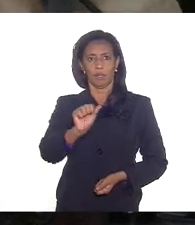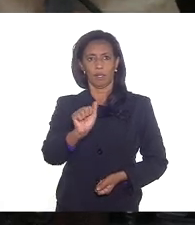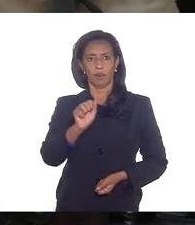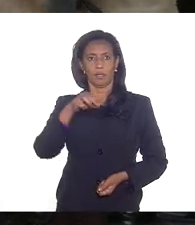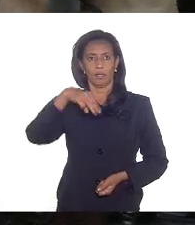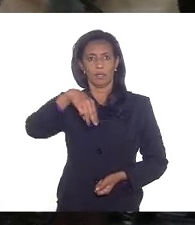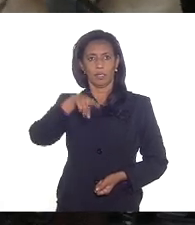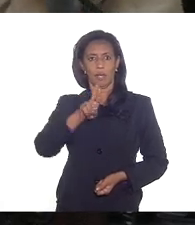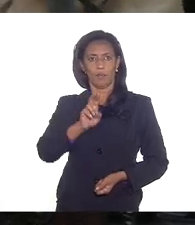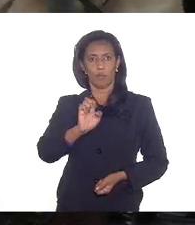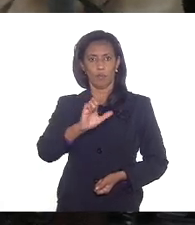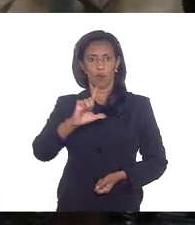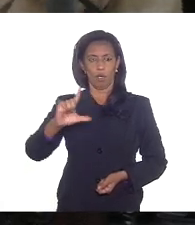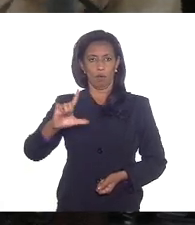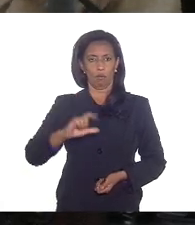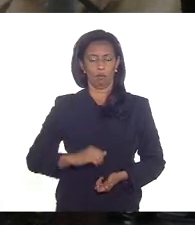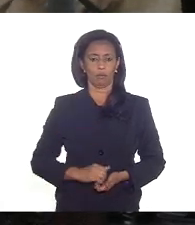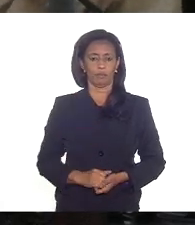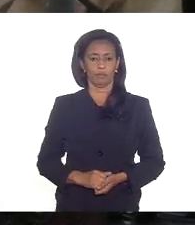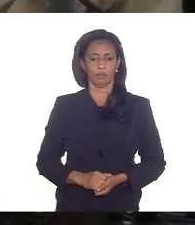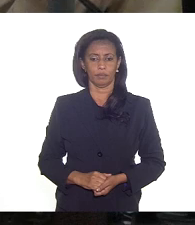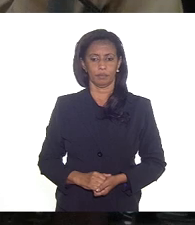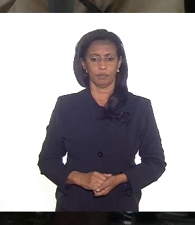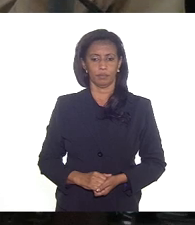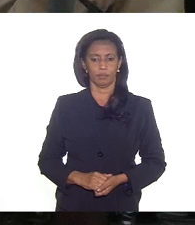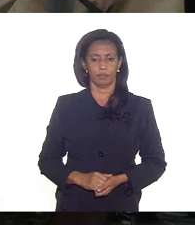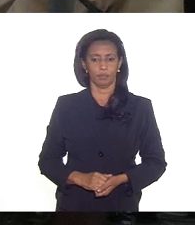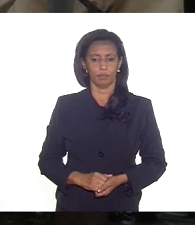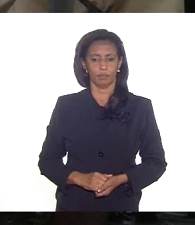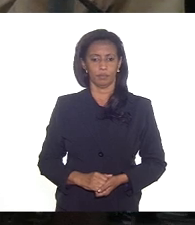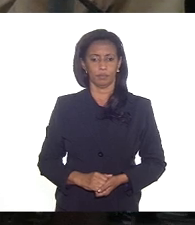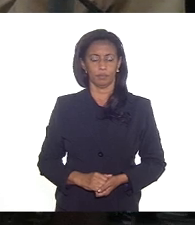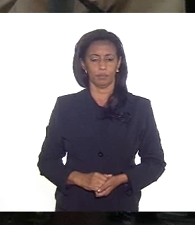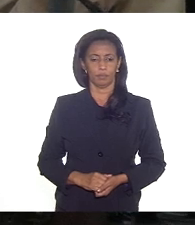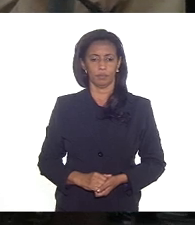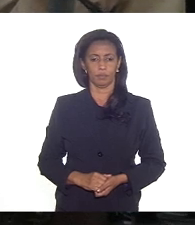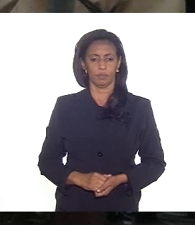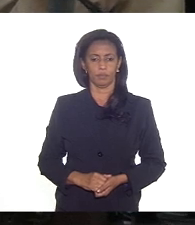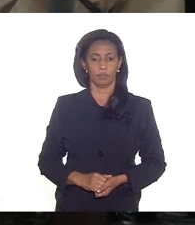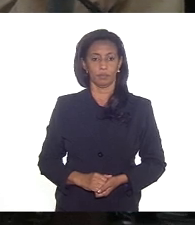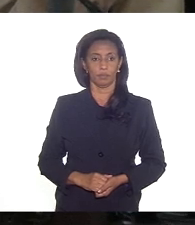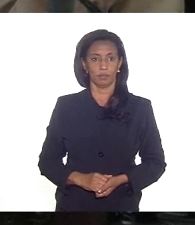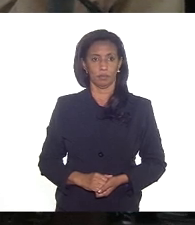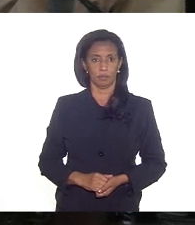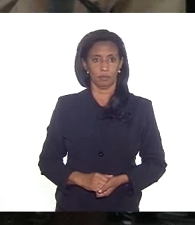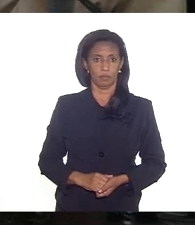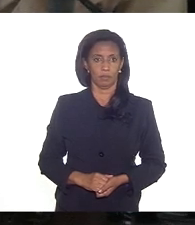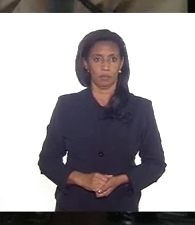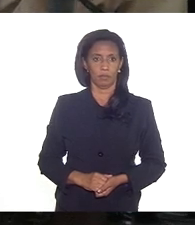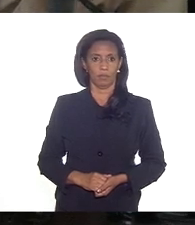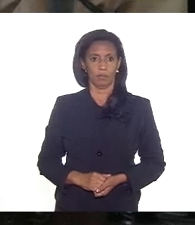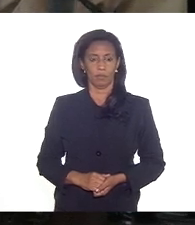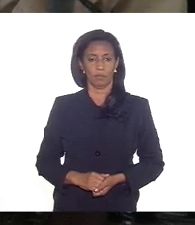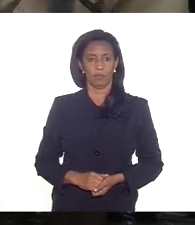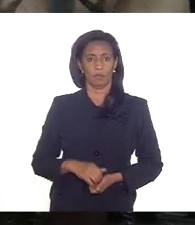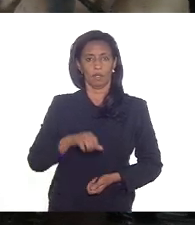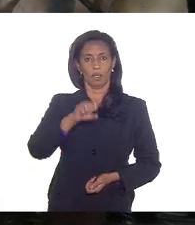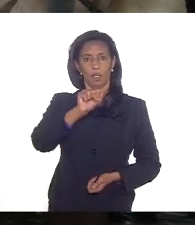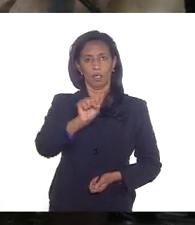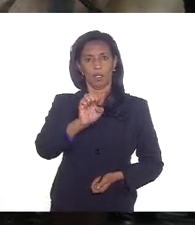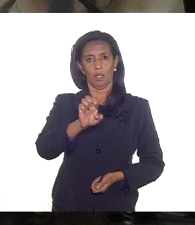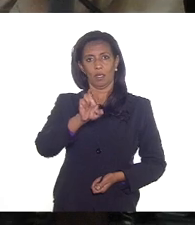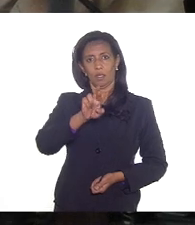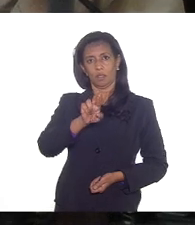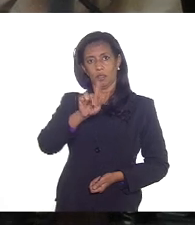Malafaia o Deputado Samuel Malafaia Deputado Sérgio